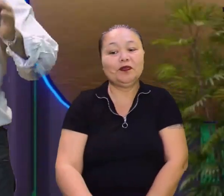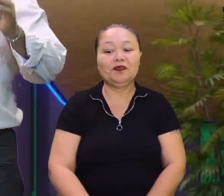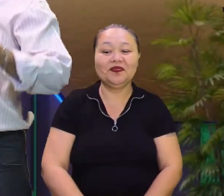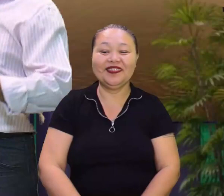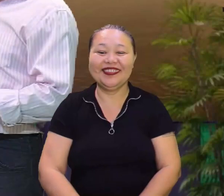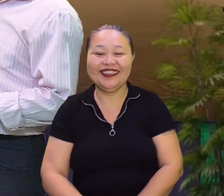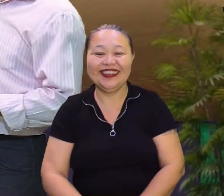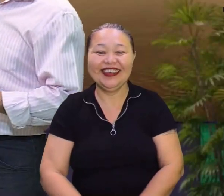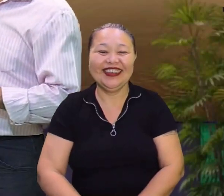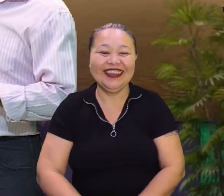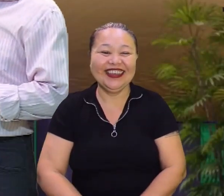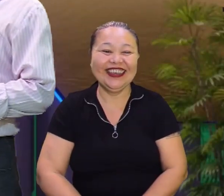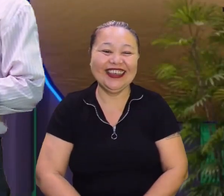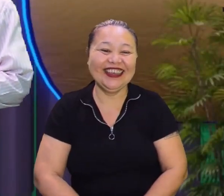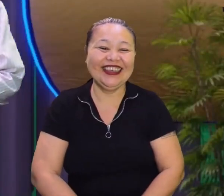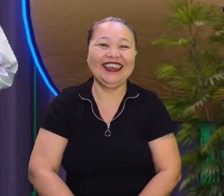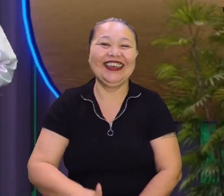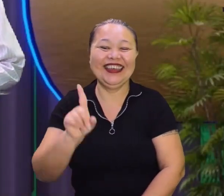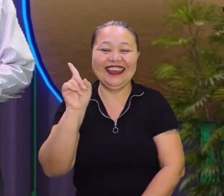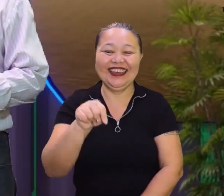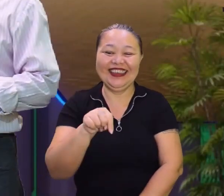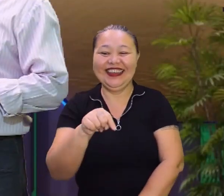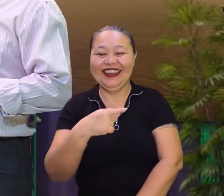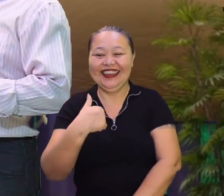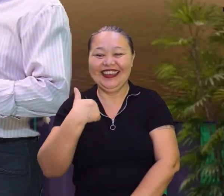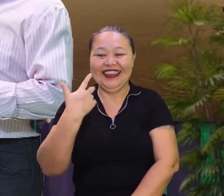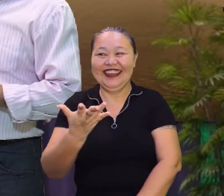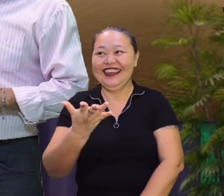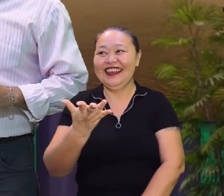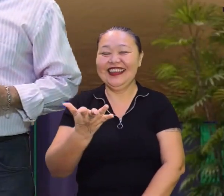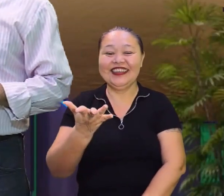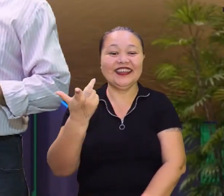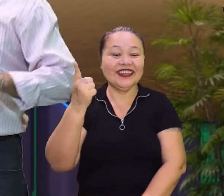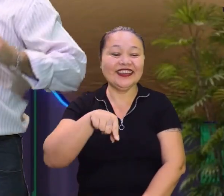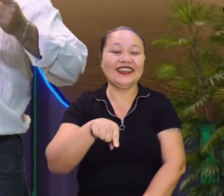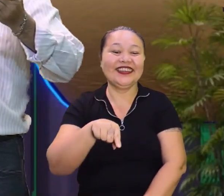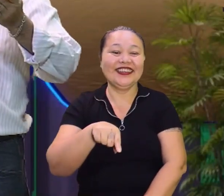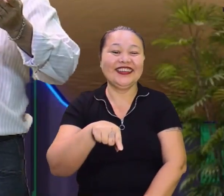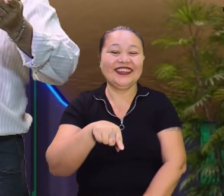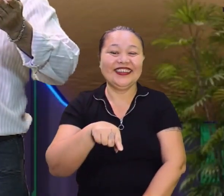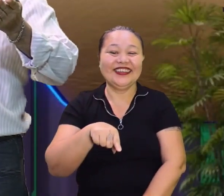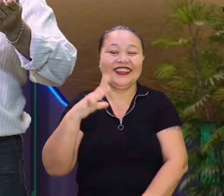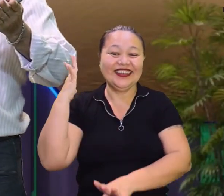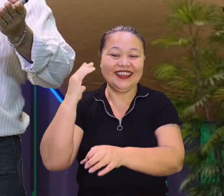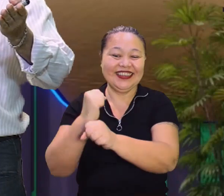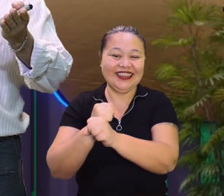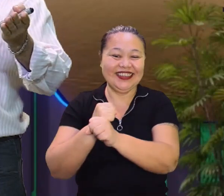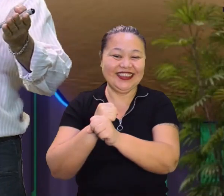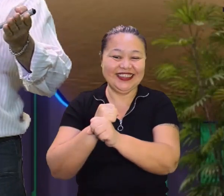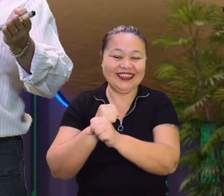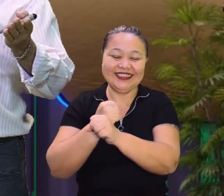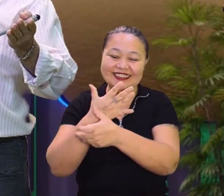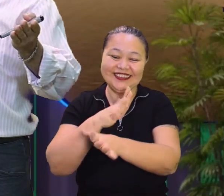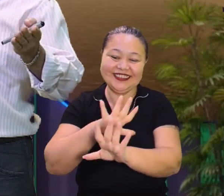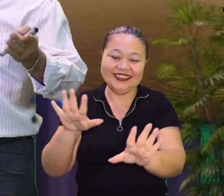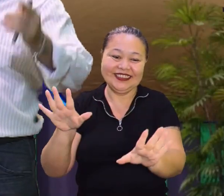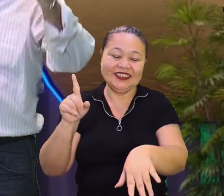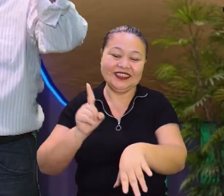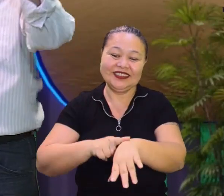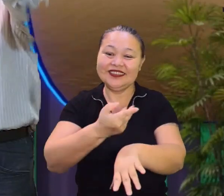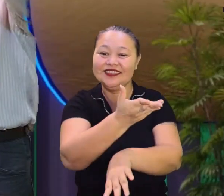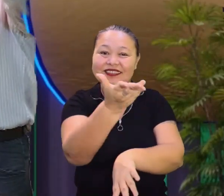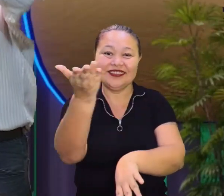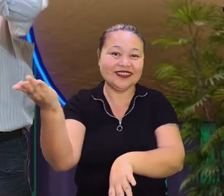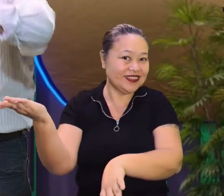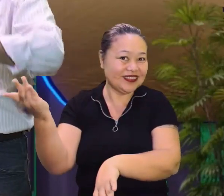a japa ali imitando o gatinho. É isso aí, galera. Então é isso. Revisamos os principais pontos. De boa, tranquilo. Agora é com